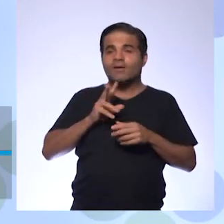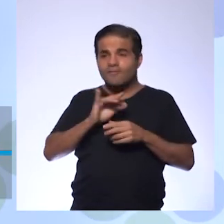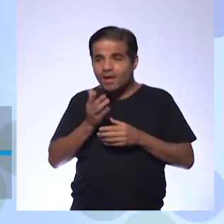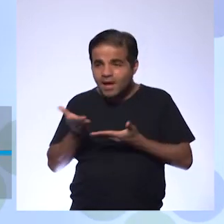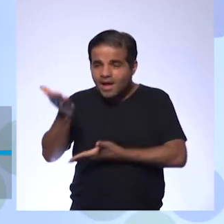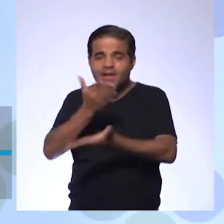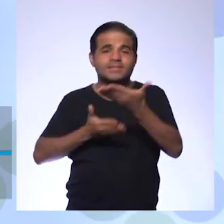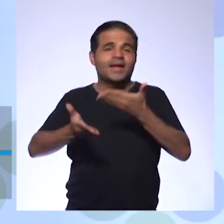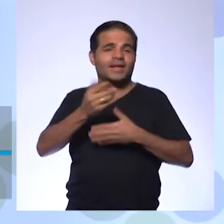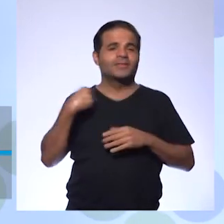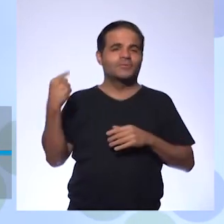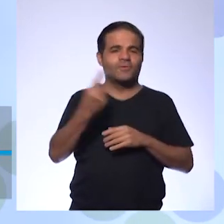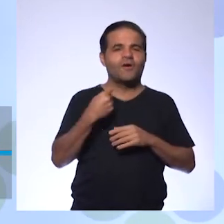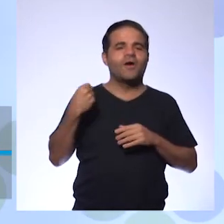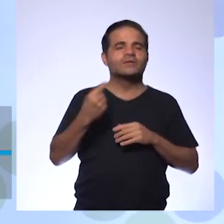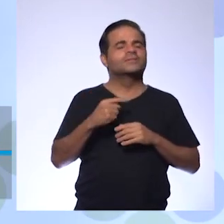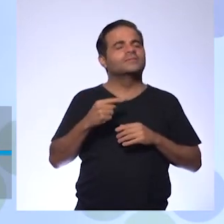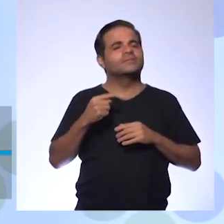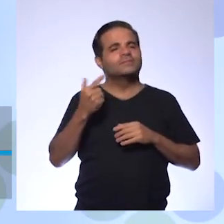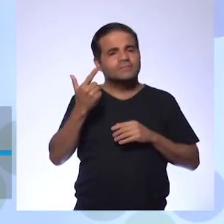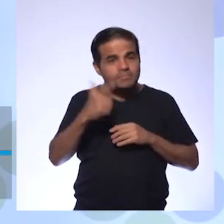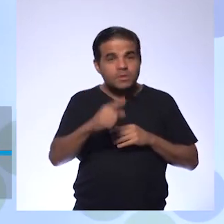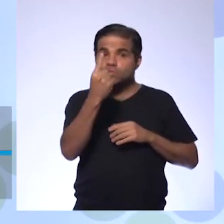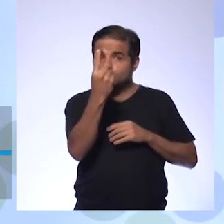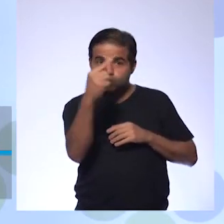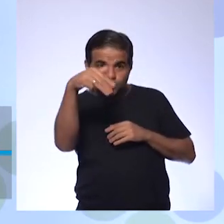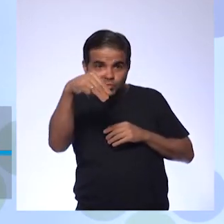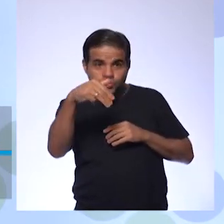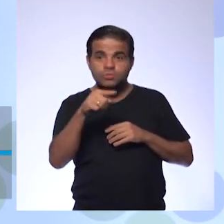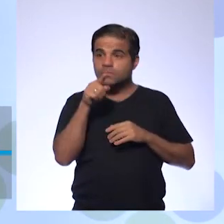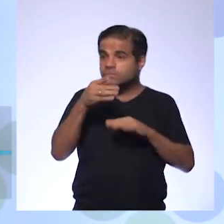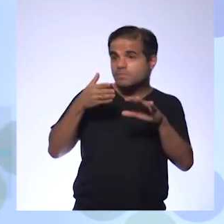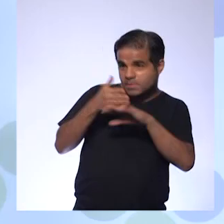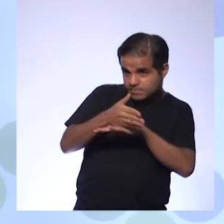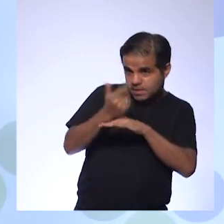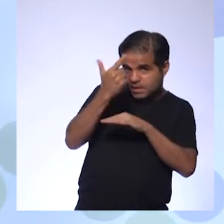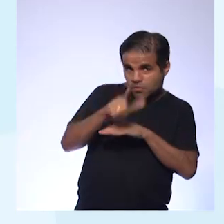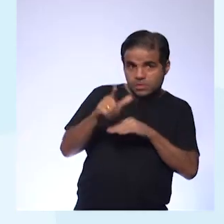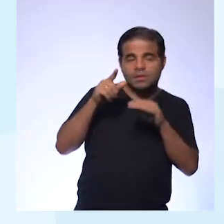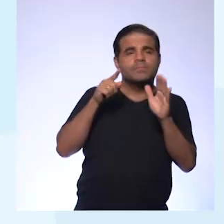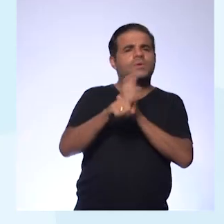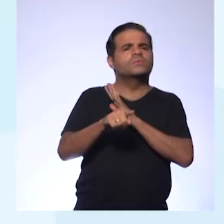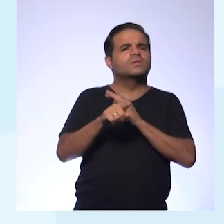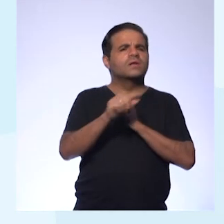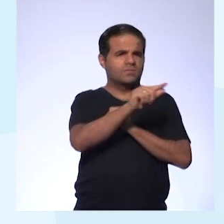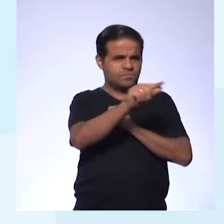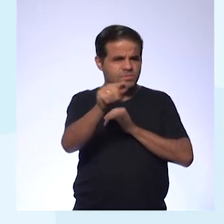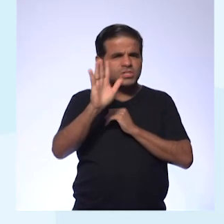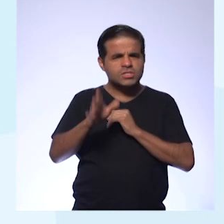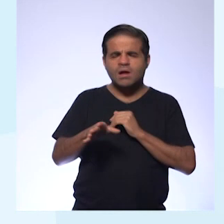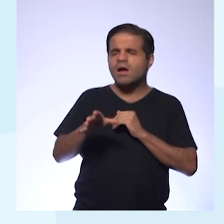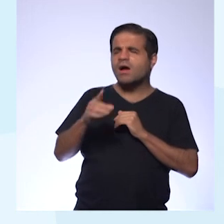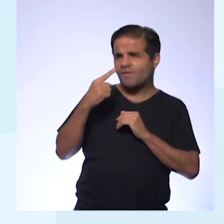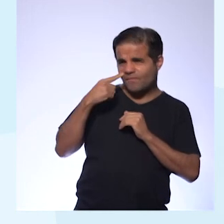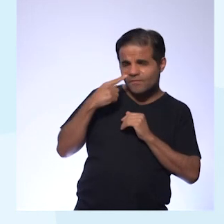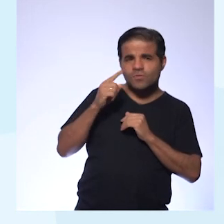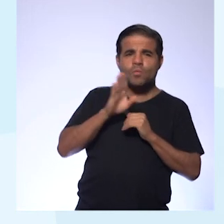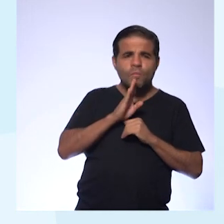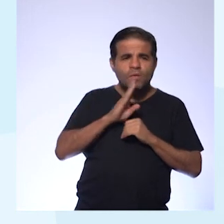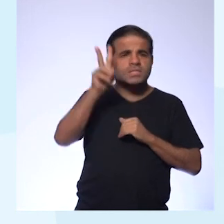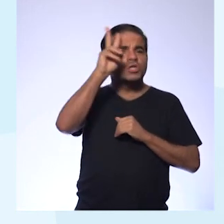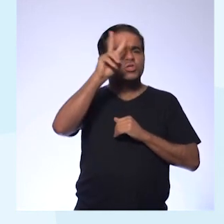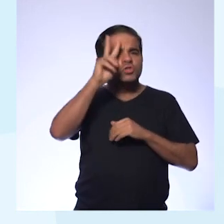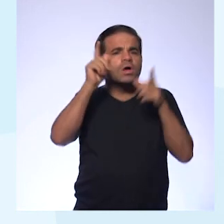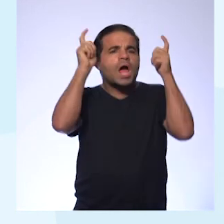só, então, agora mais um minutinho para você participar conosco. Na tela, a pergunta. Você já ouviu falar da história do Rei